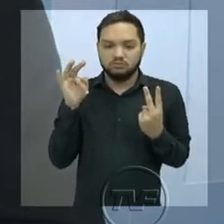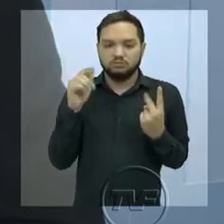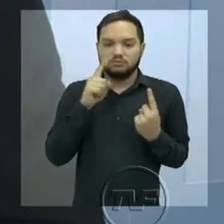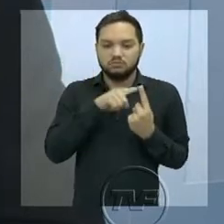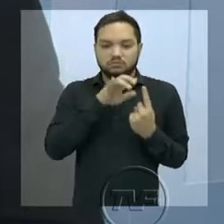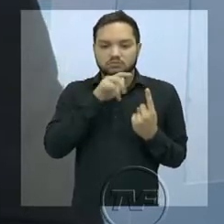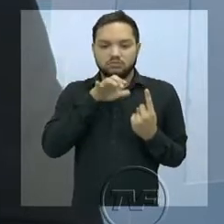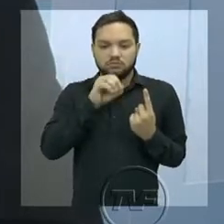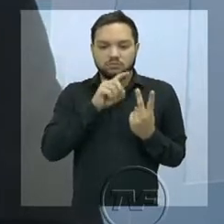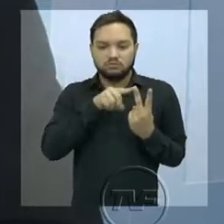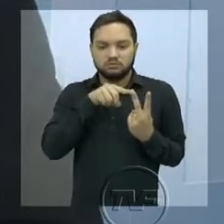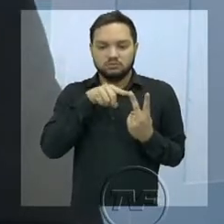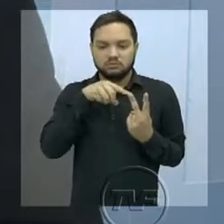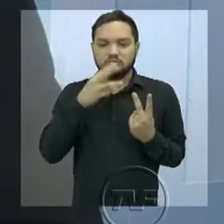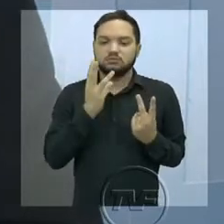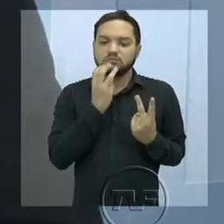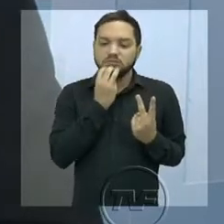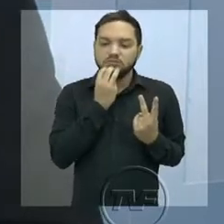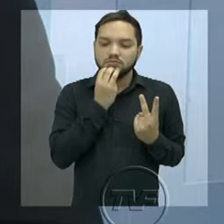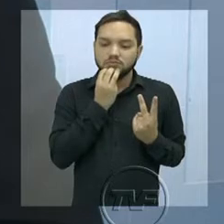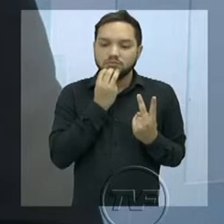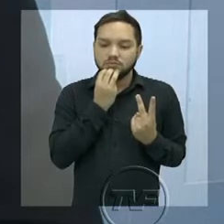Inácio Arruda e Moroni Mictorga.